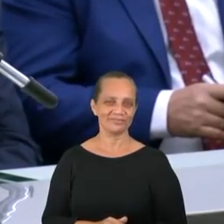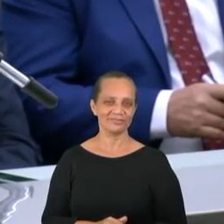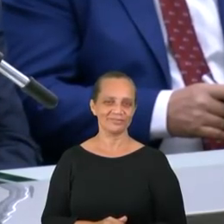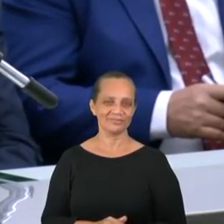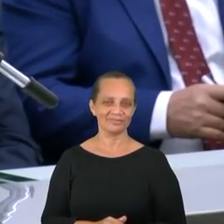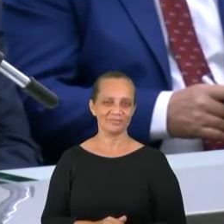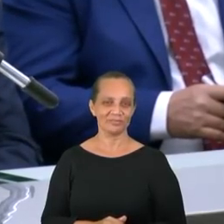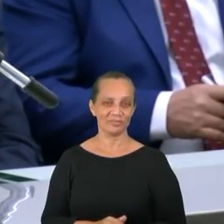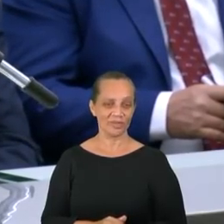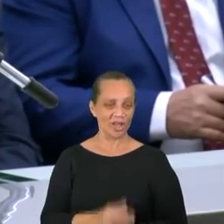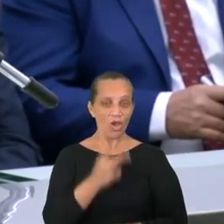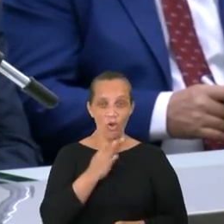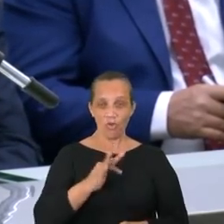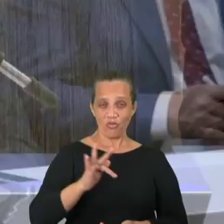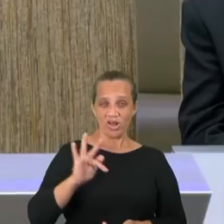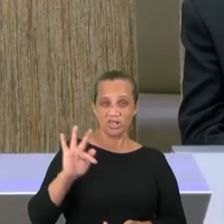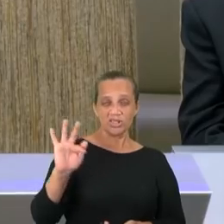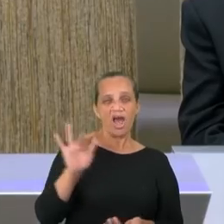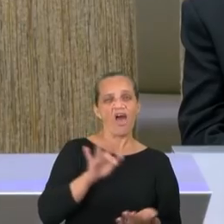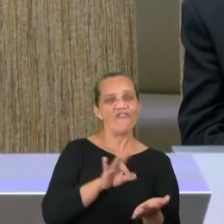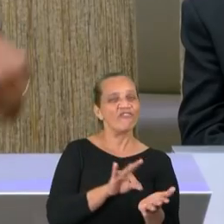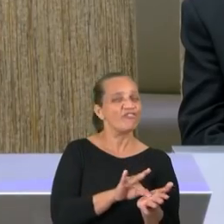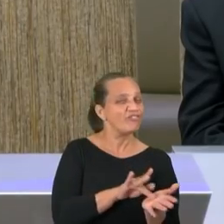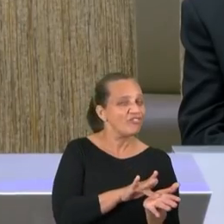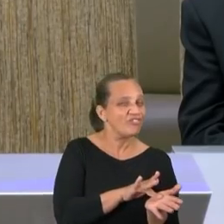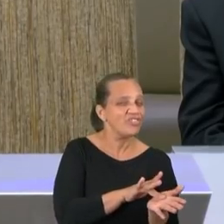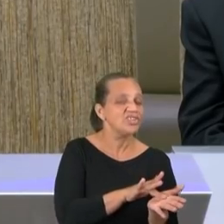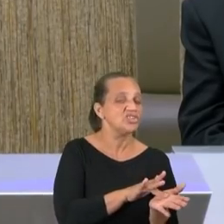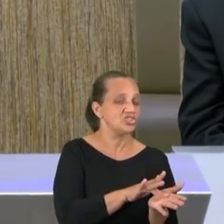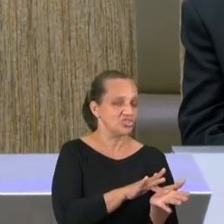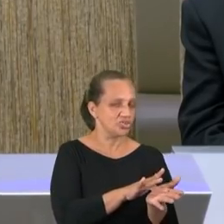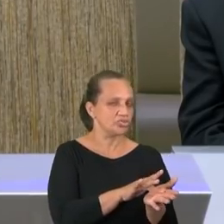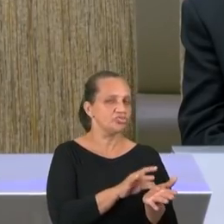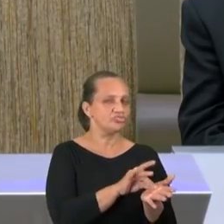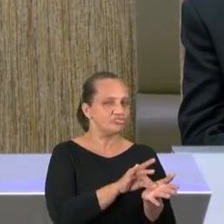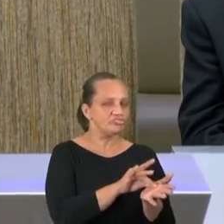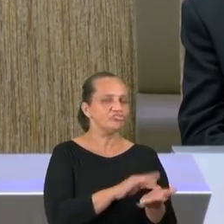O fariseu estava fingindo.